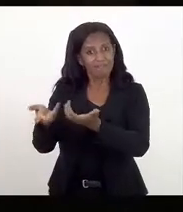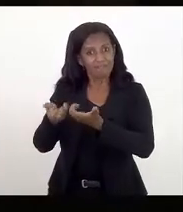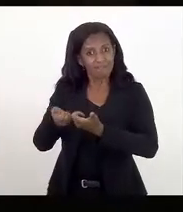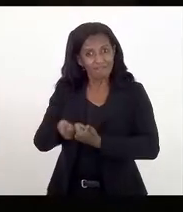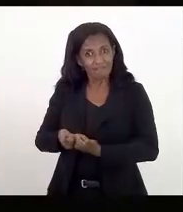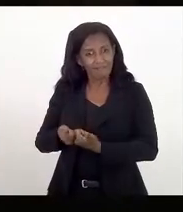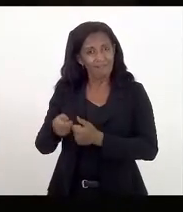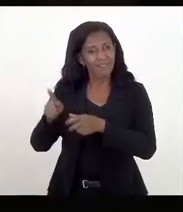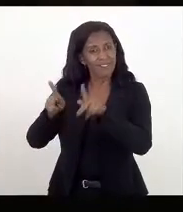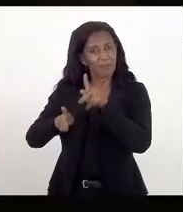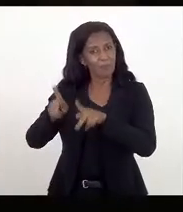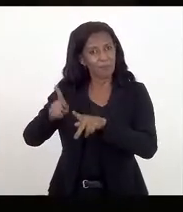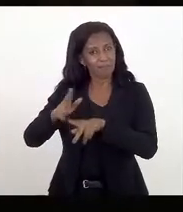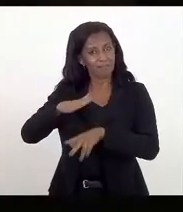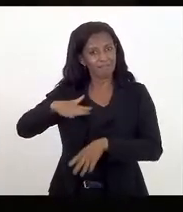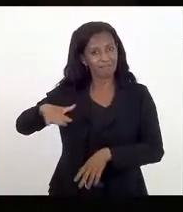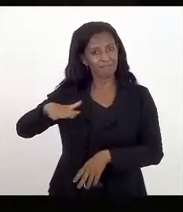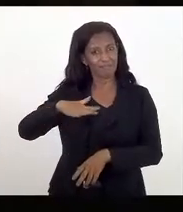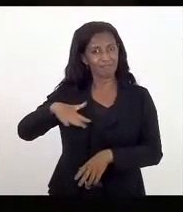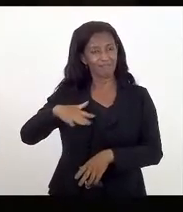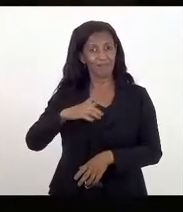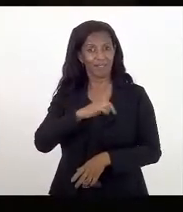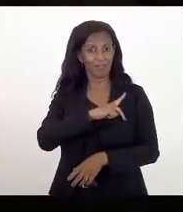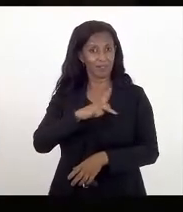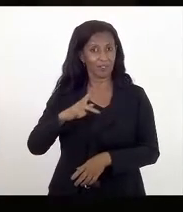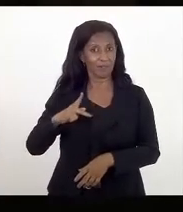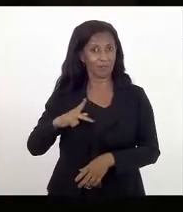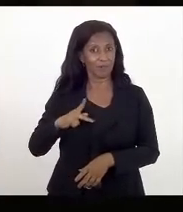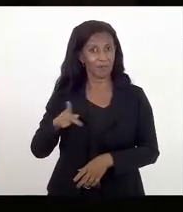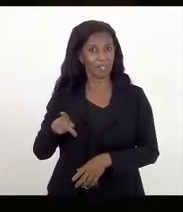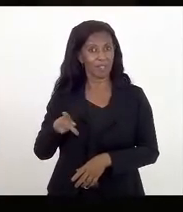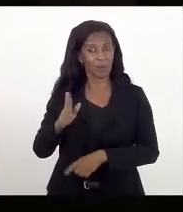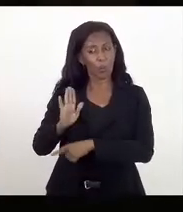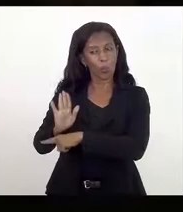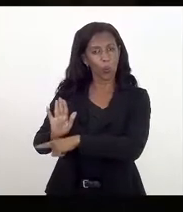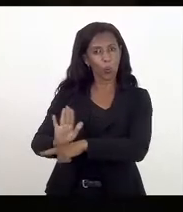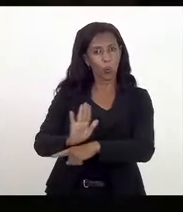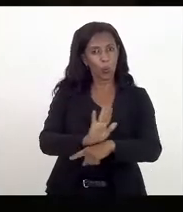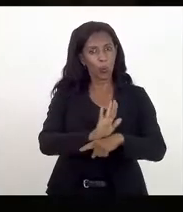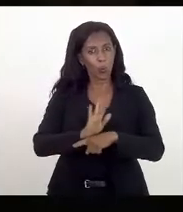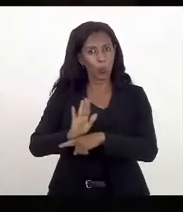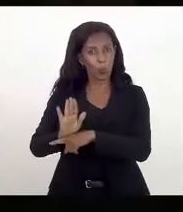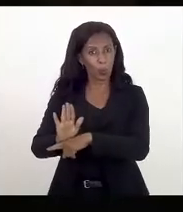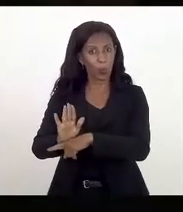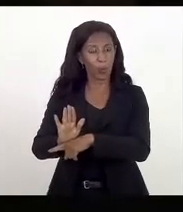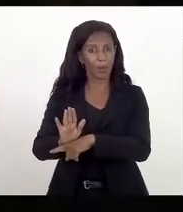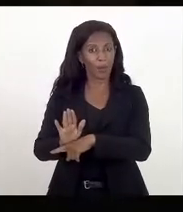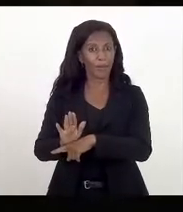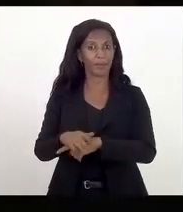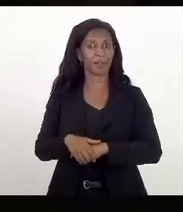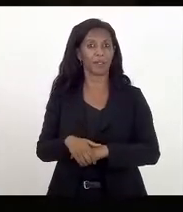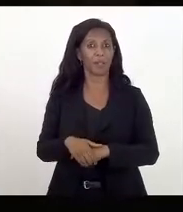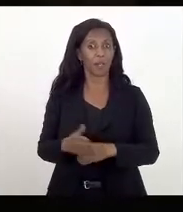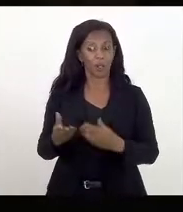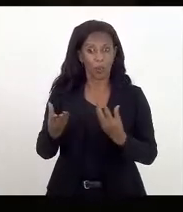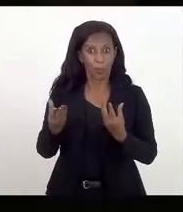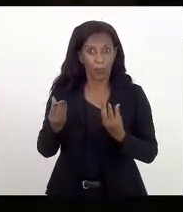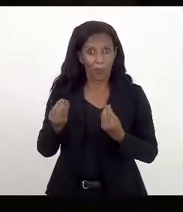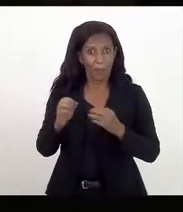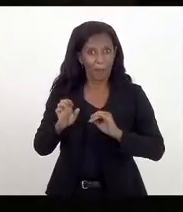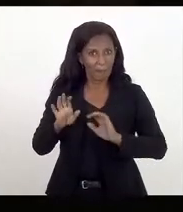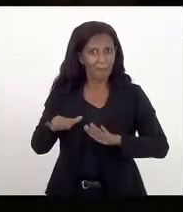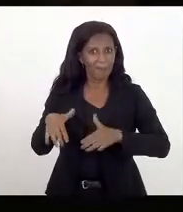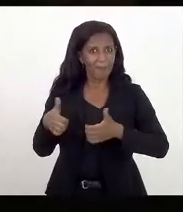população. E a defessoria pública é quem atende essa população, diga-se de passagem, muito bem,